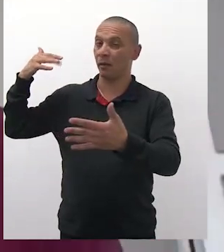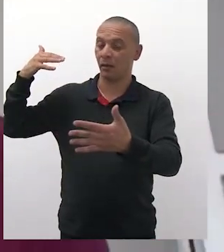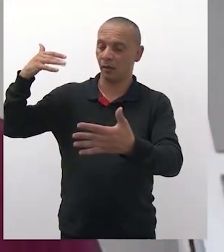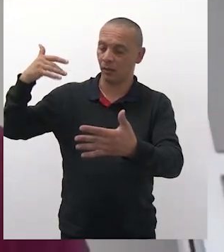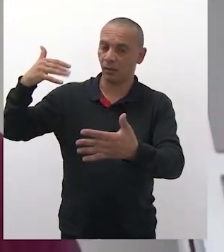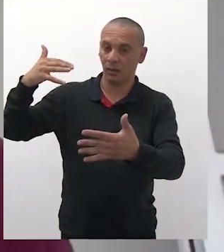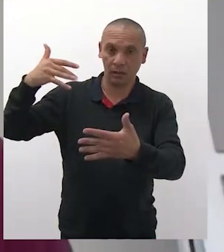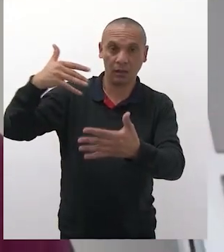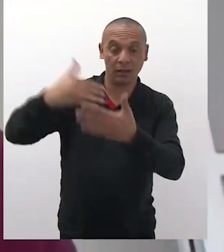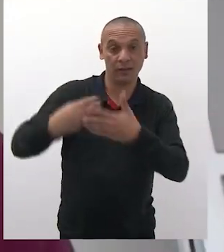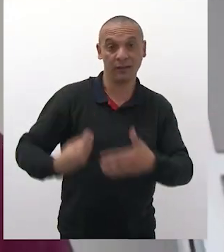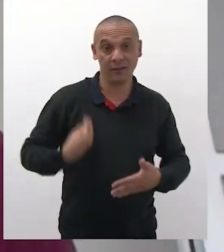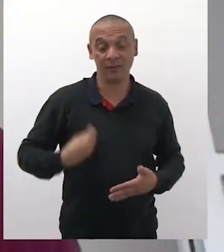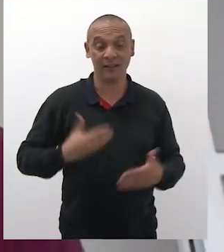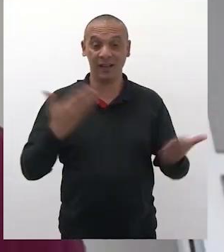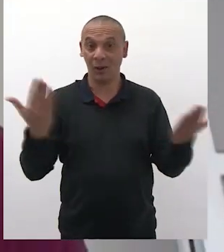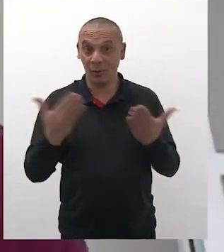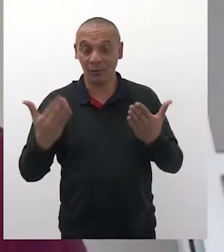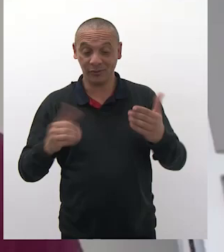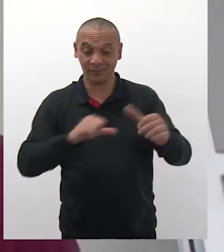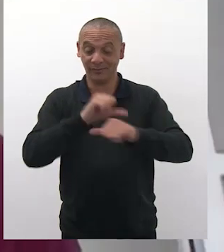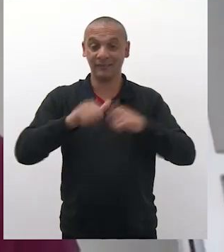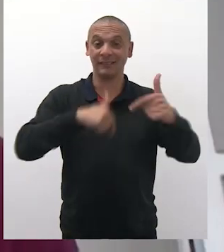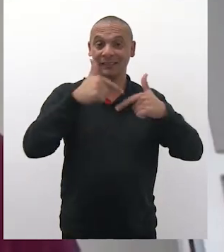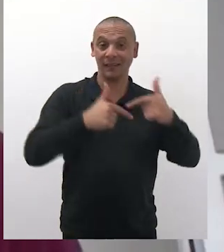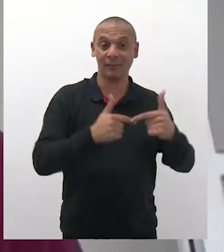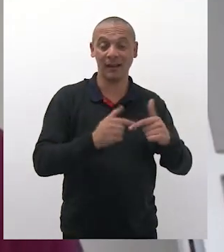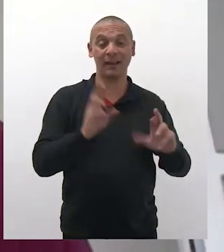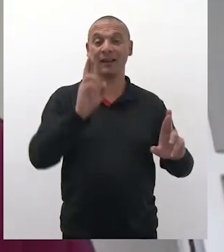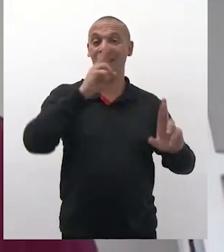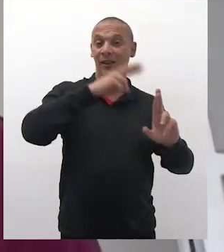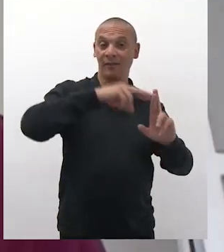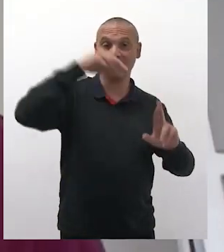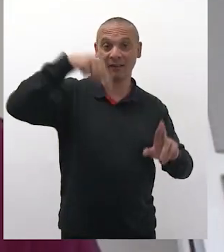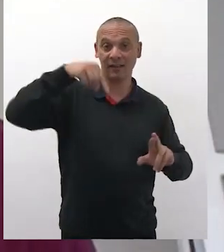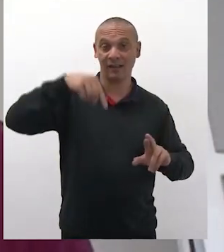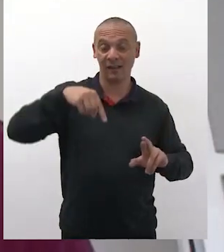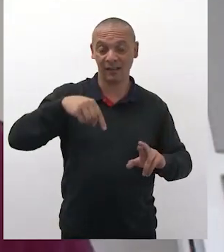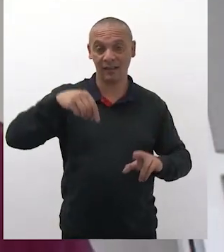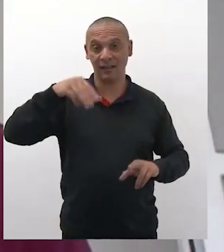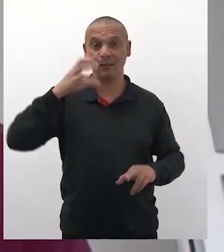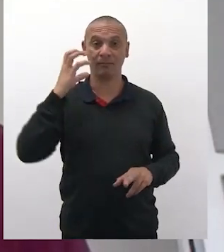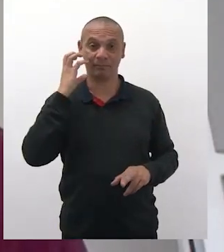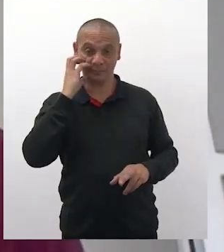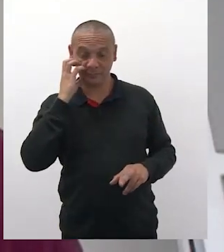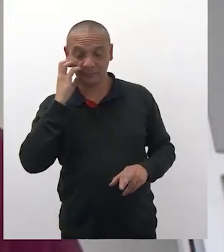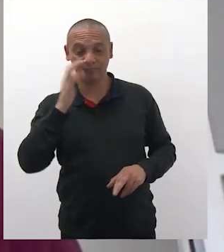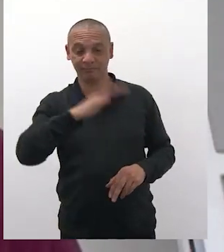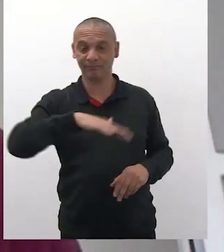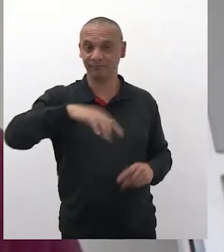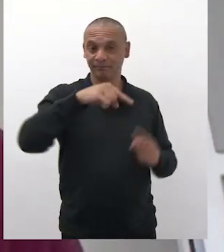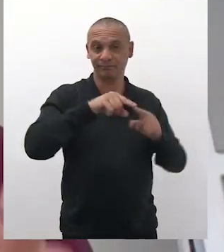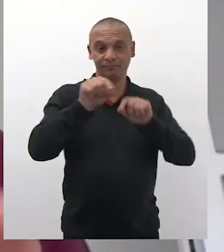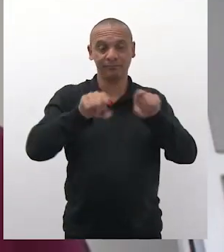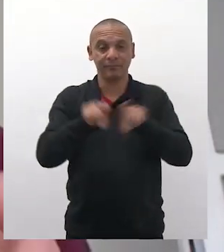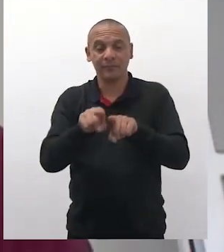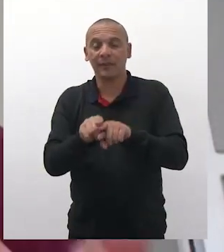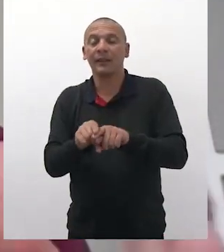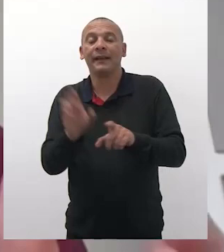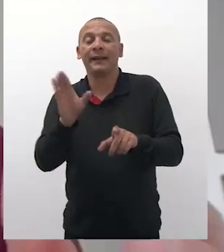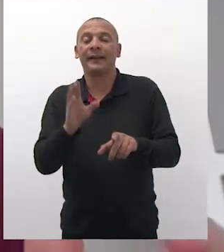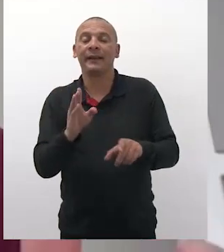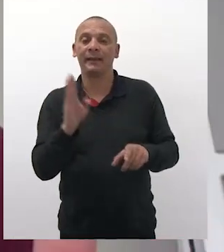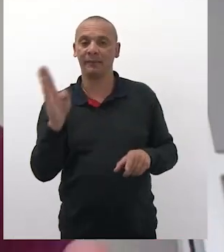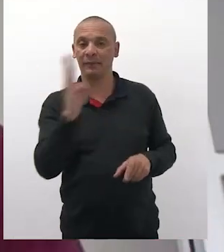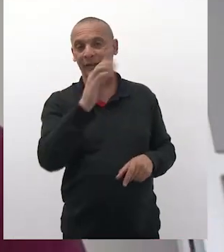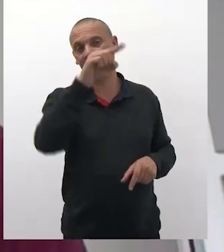aqui no Centro de Referência e Educação Mário Covas, no Núcleo de Documentação e Biblioteca, e numa grande atuação